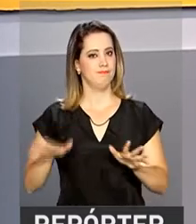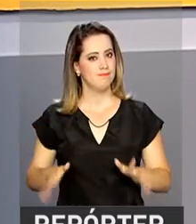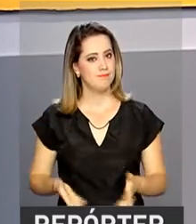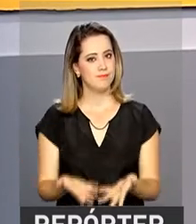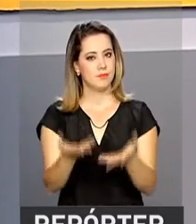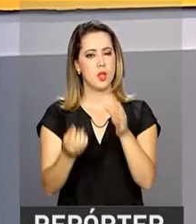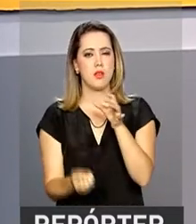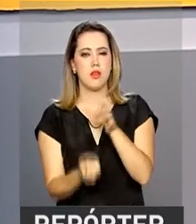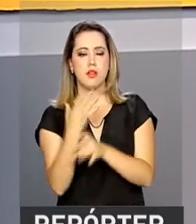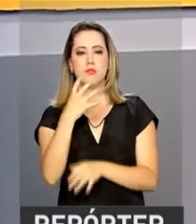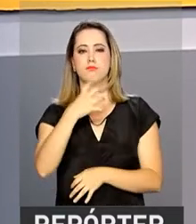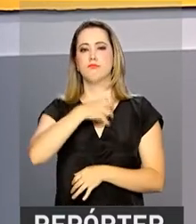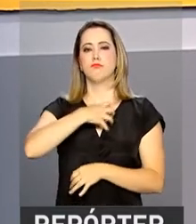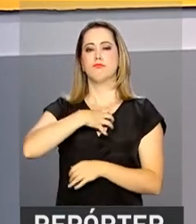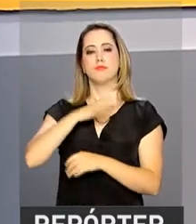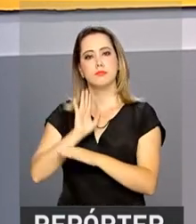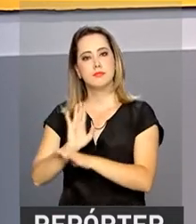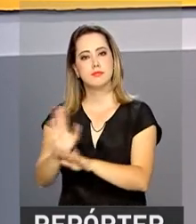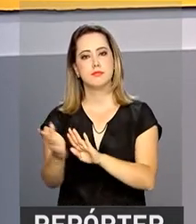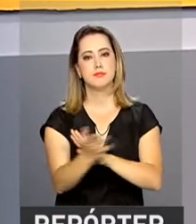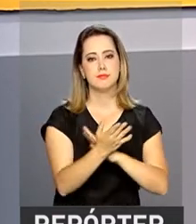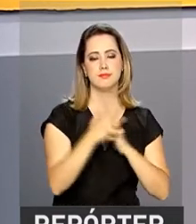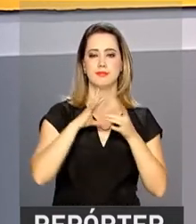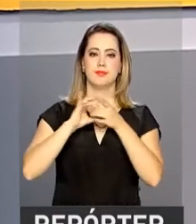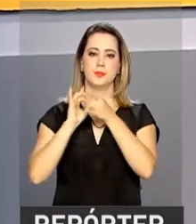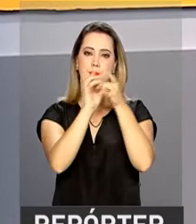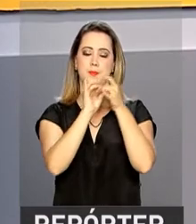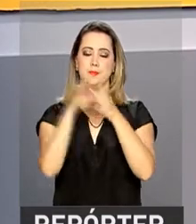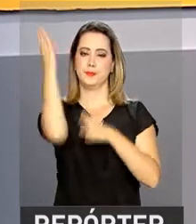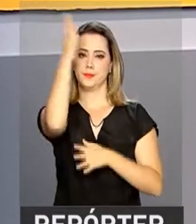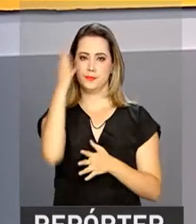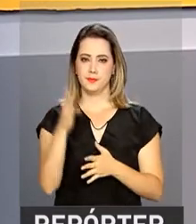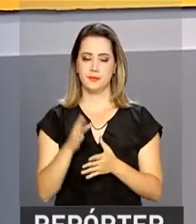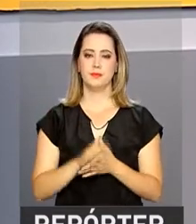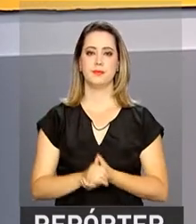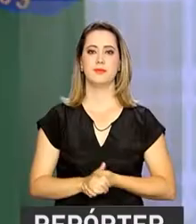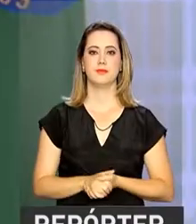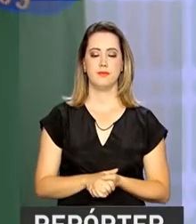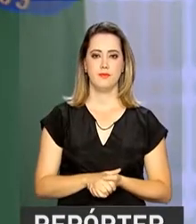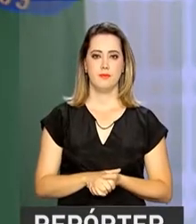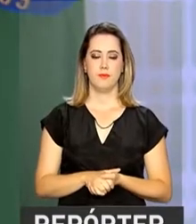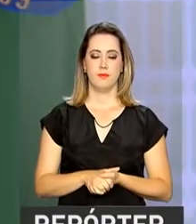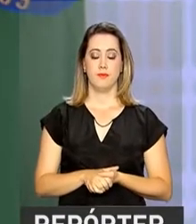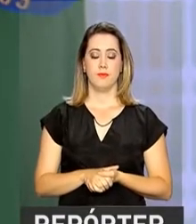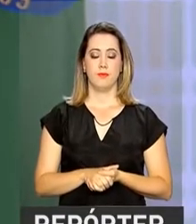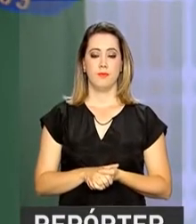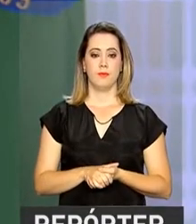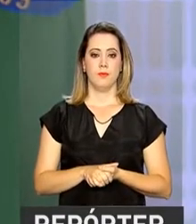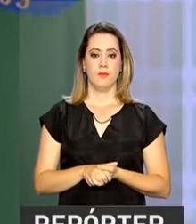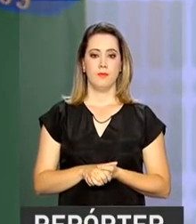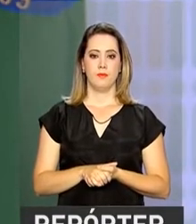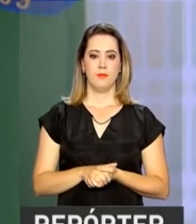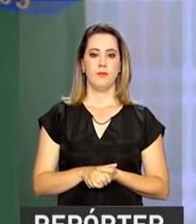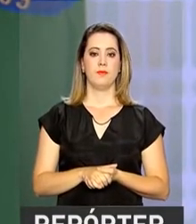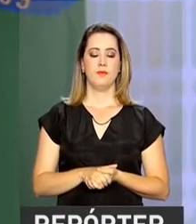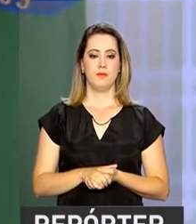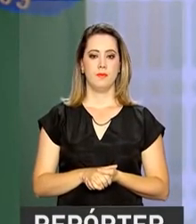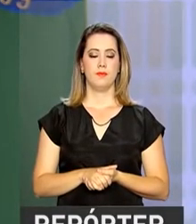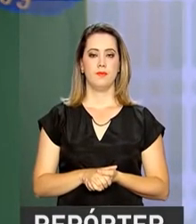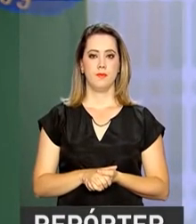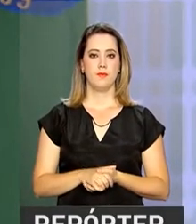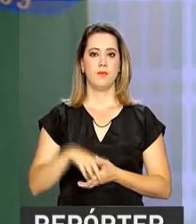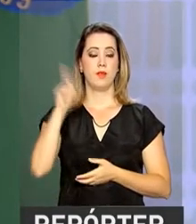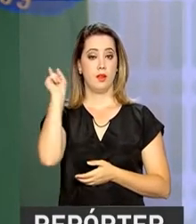desperta o sentimento de solidariedade e união entre os brasileiros. É um retorno, né, a esse